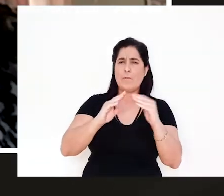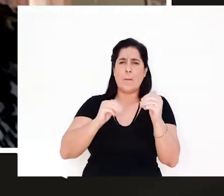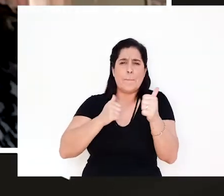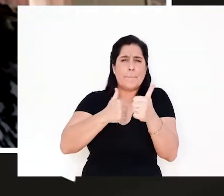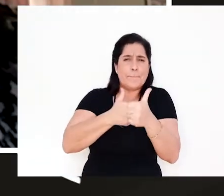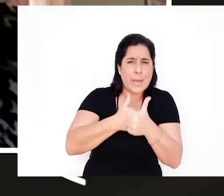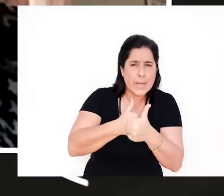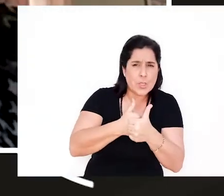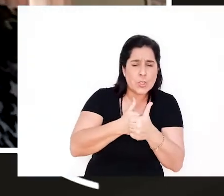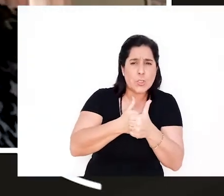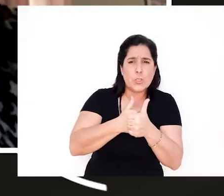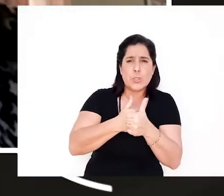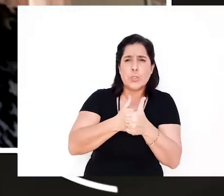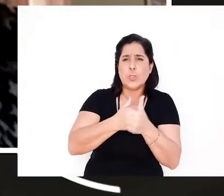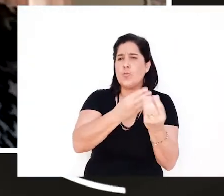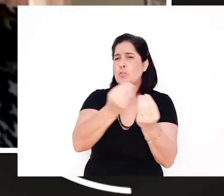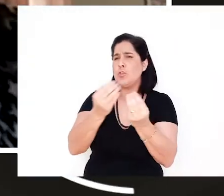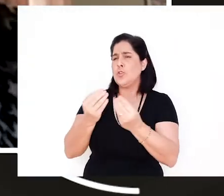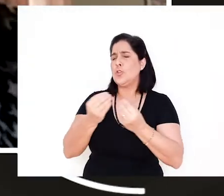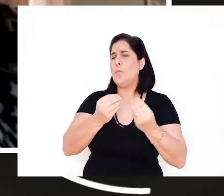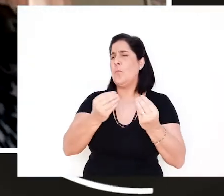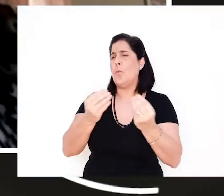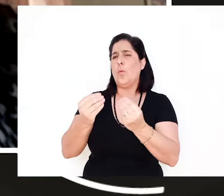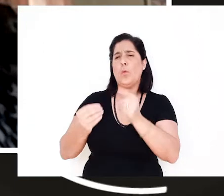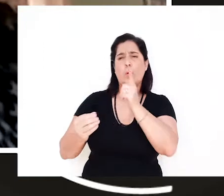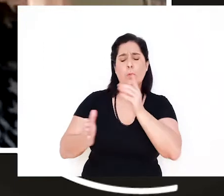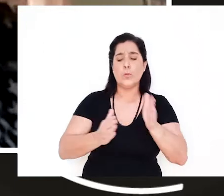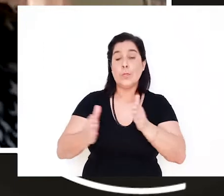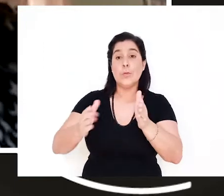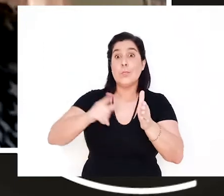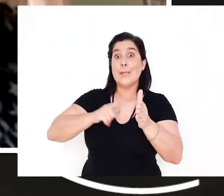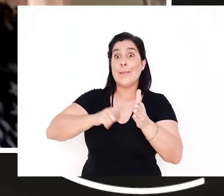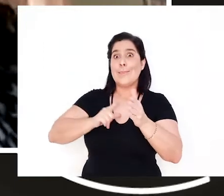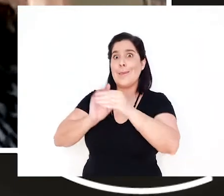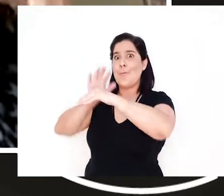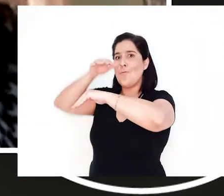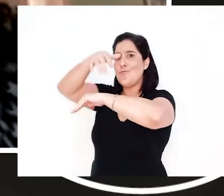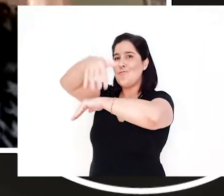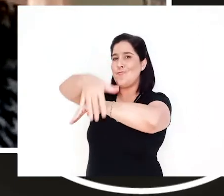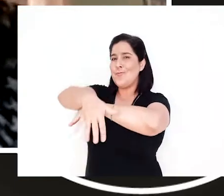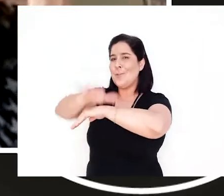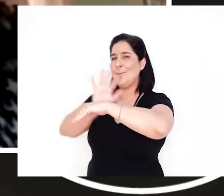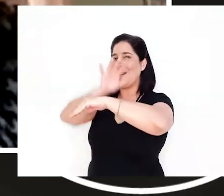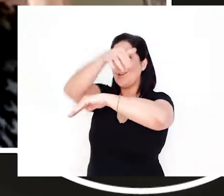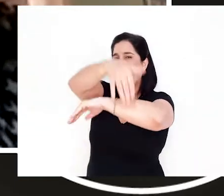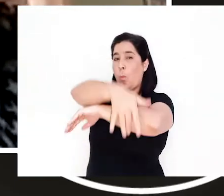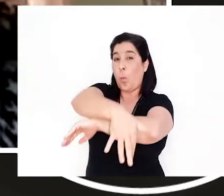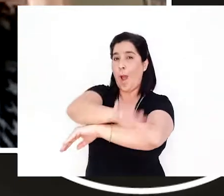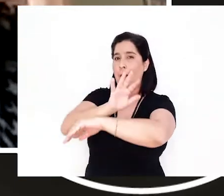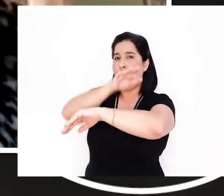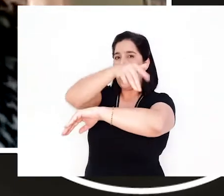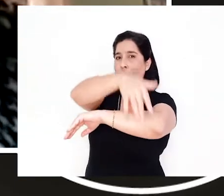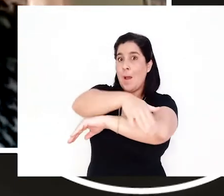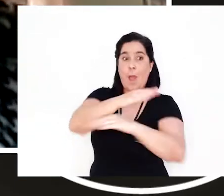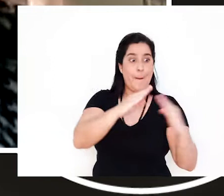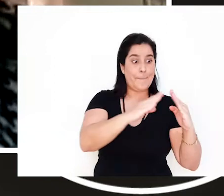do Rio Ji-Paraná. É um rio que tem muitas cachoeiras, é um rio muito antigo, estreito, mas tem muitas